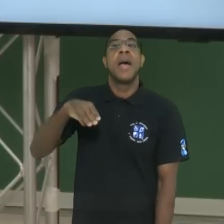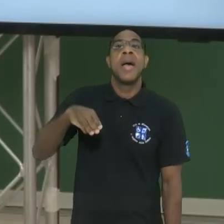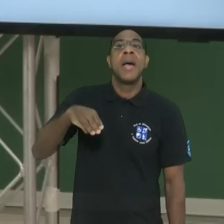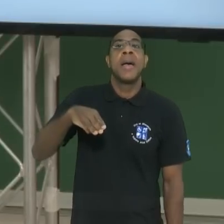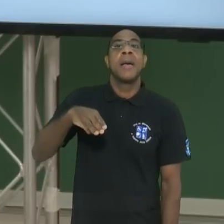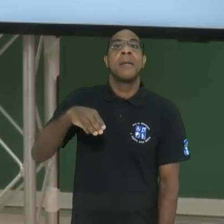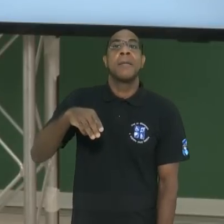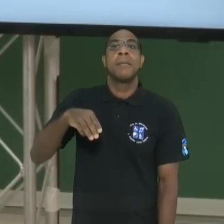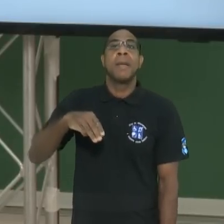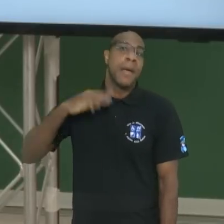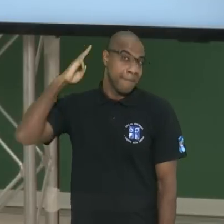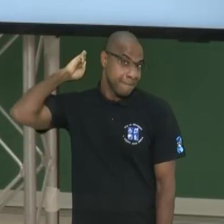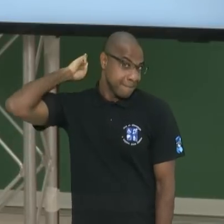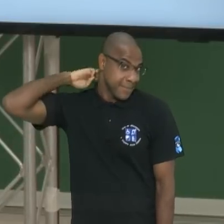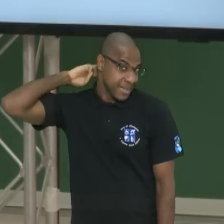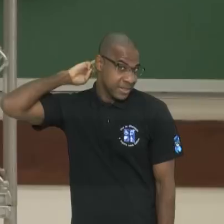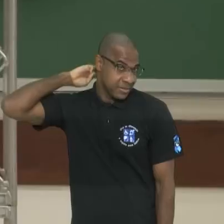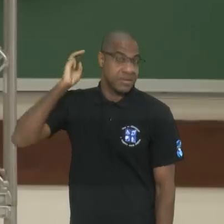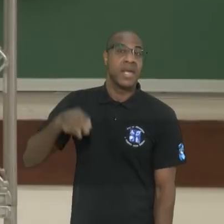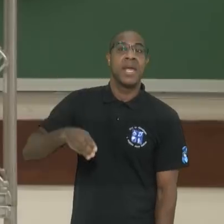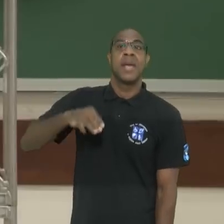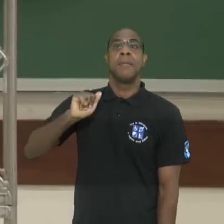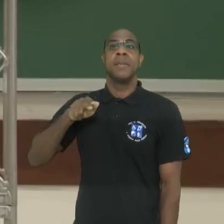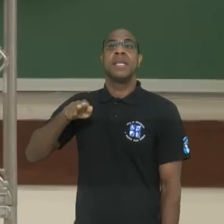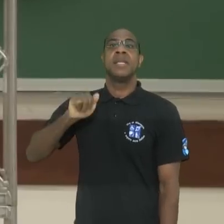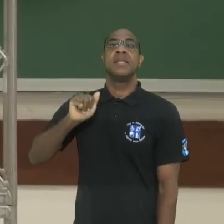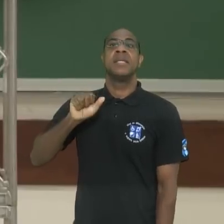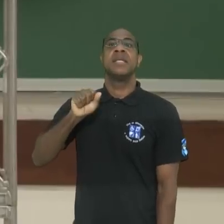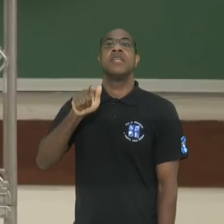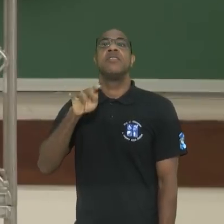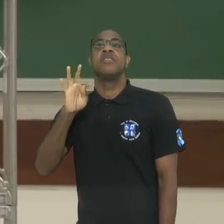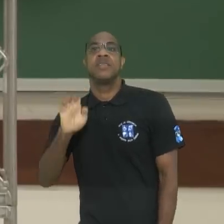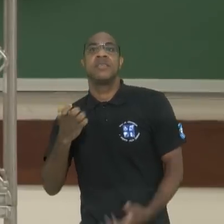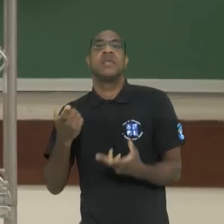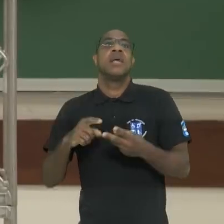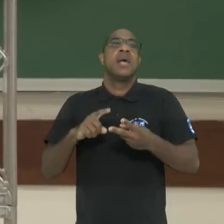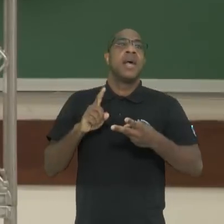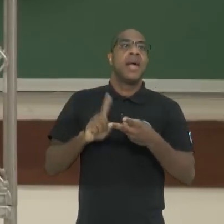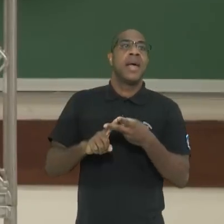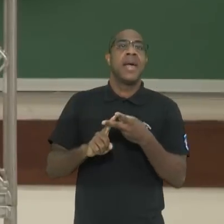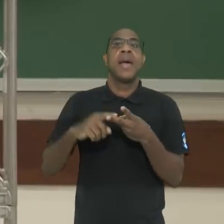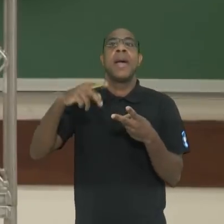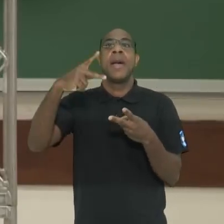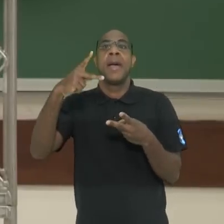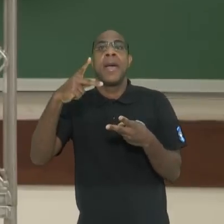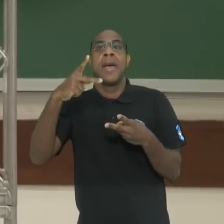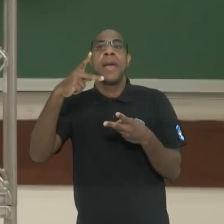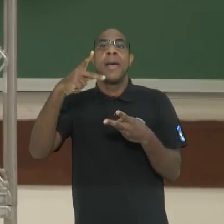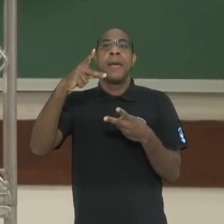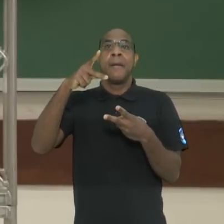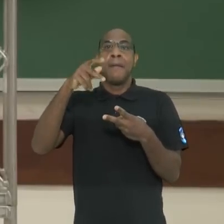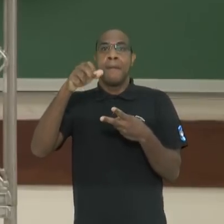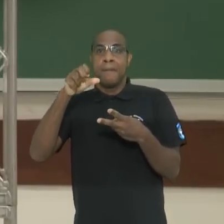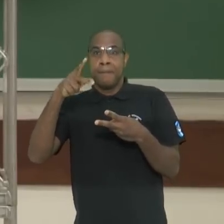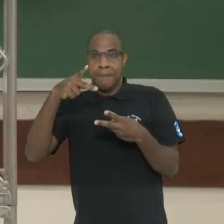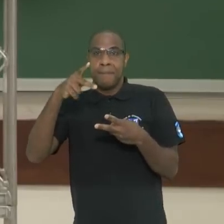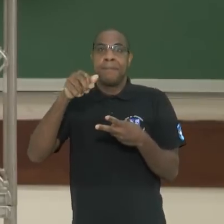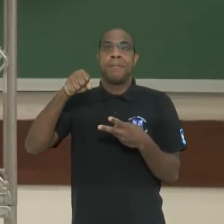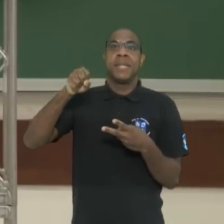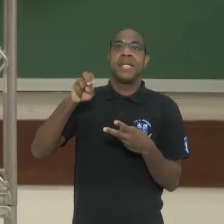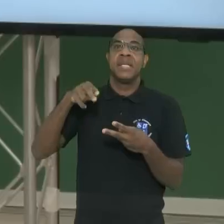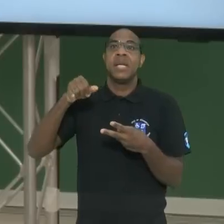e pneumonia. Se são transmitidas pelas vias aéreas, microgotículas de saliva contaminada,